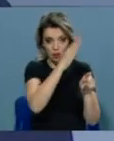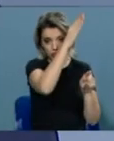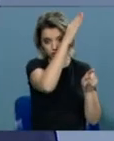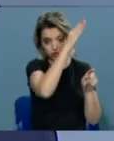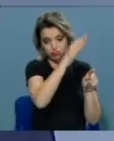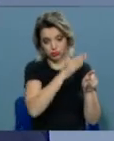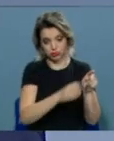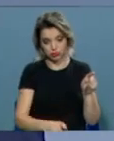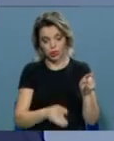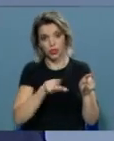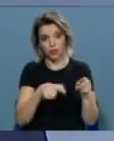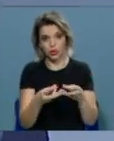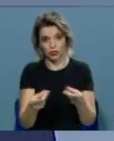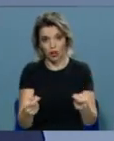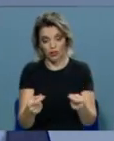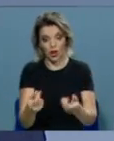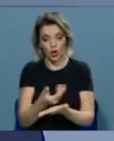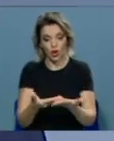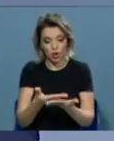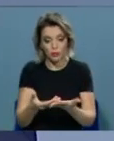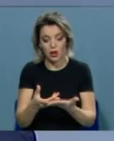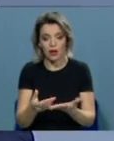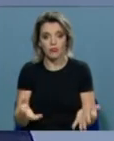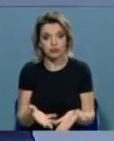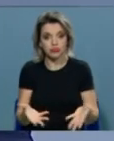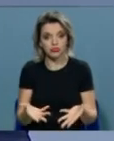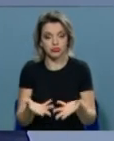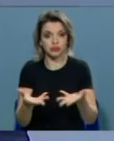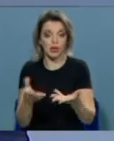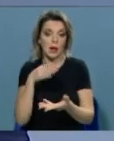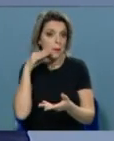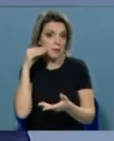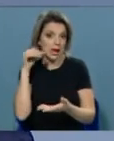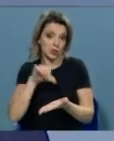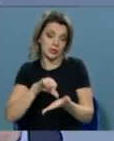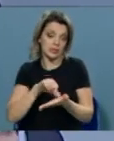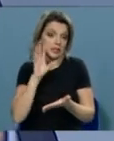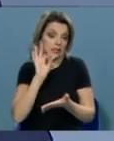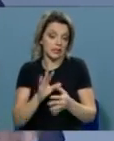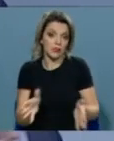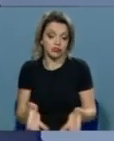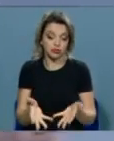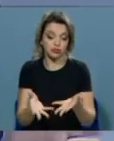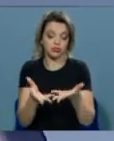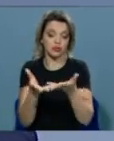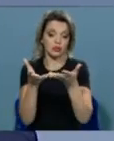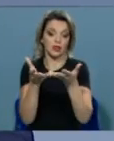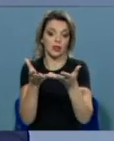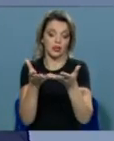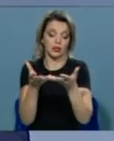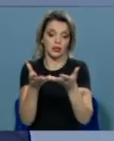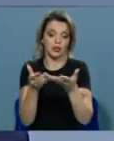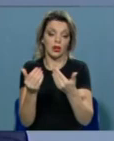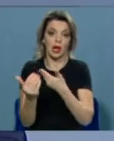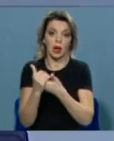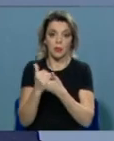pôs-se a pandemia passa comigo logo reassume o santos temos que os bancos centrais vão tentar fazer como já recebi umas